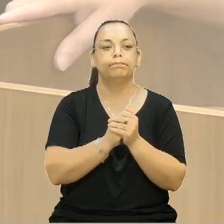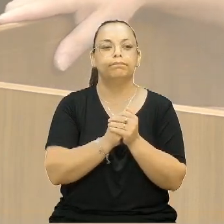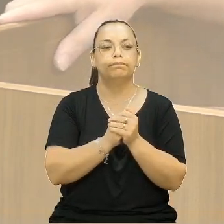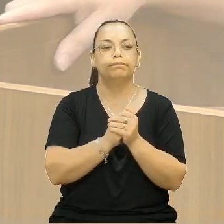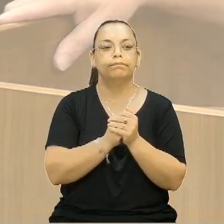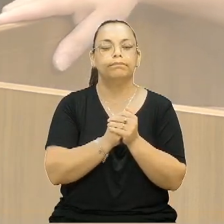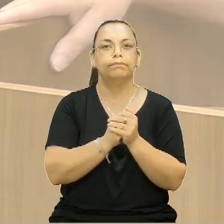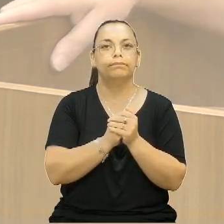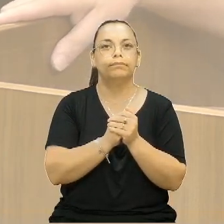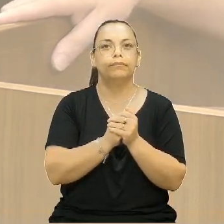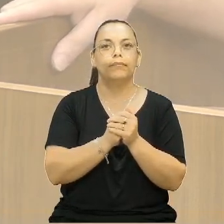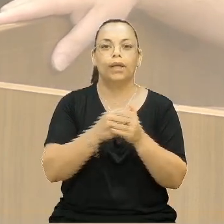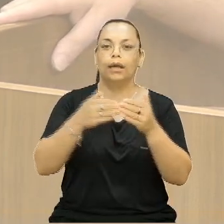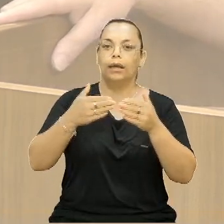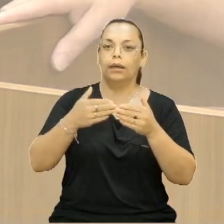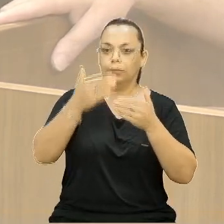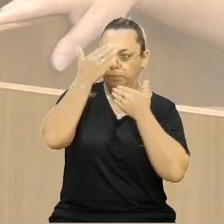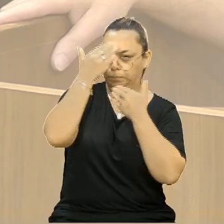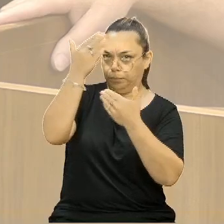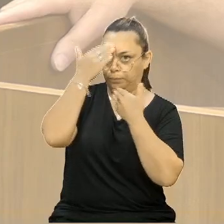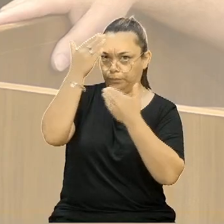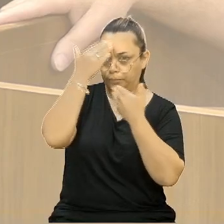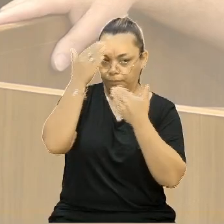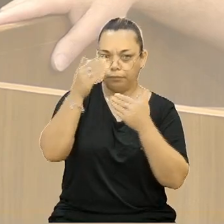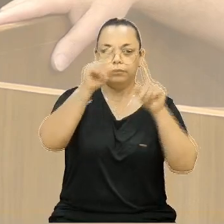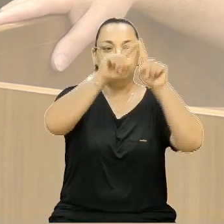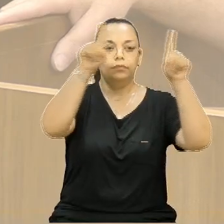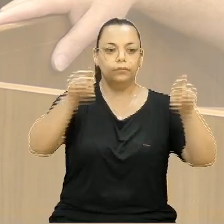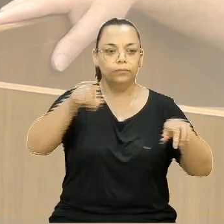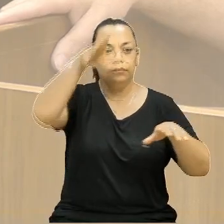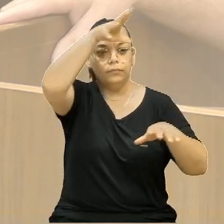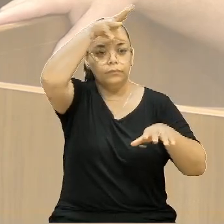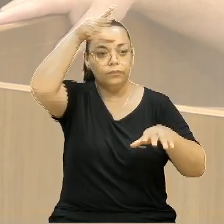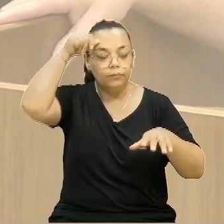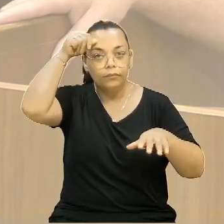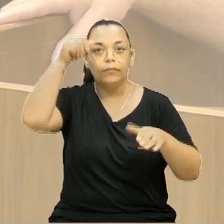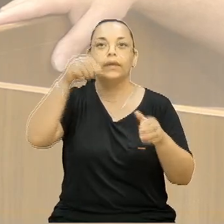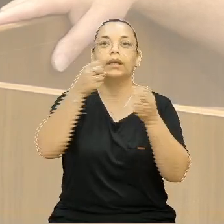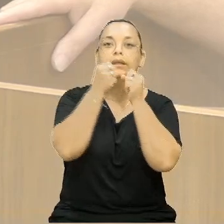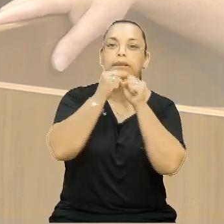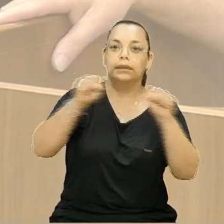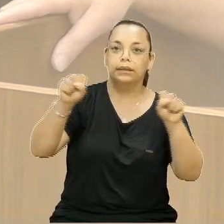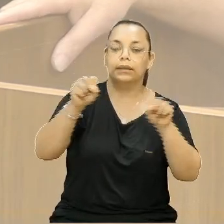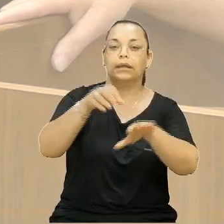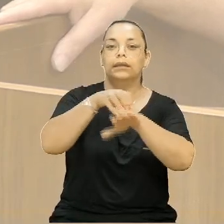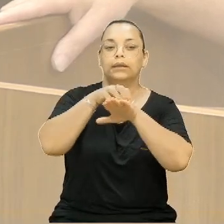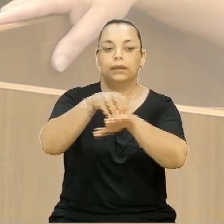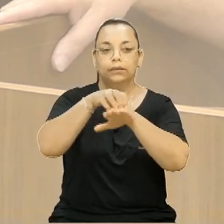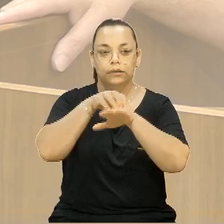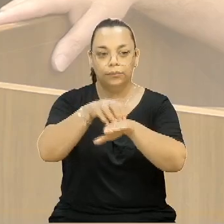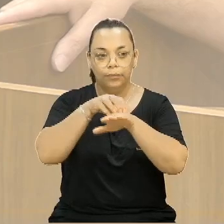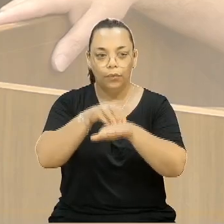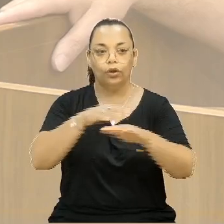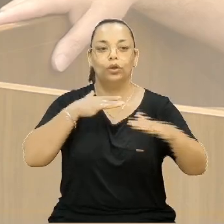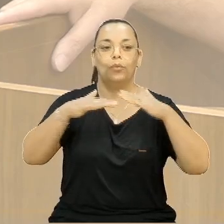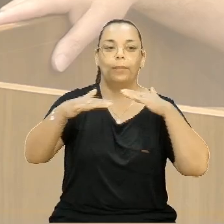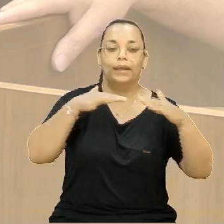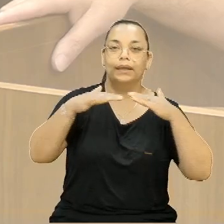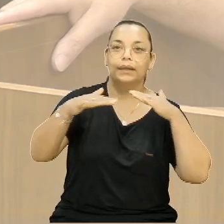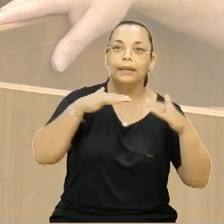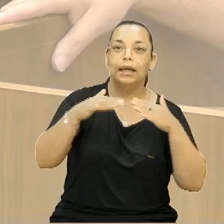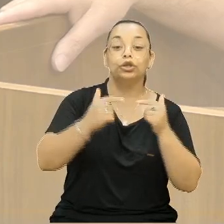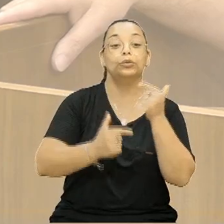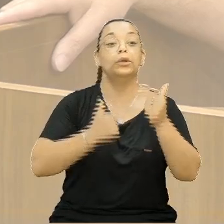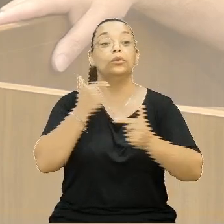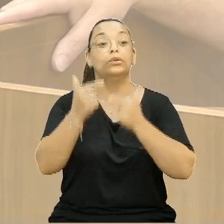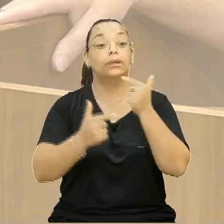estender os meus agradecimentos a esses servidores da Secretaria de Trânsito e Transporte e Mobilidade pelo trabalho